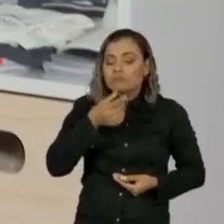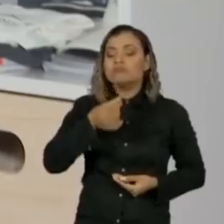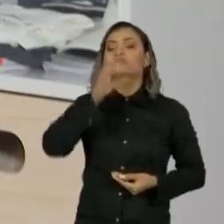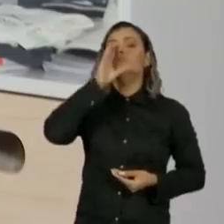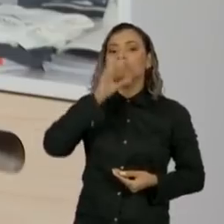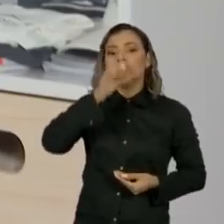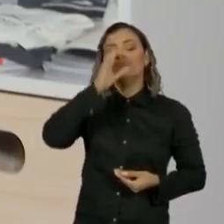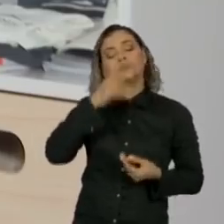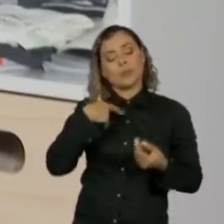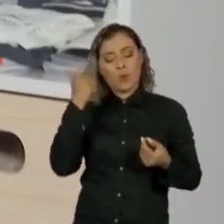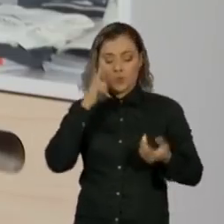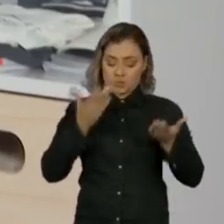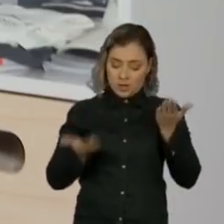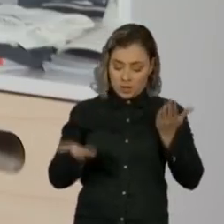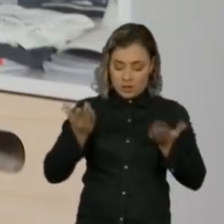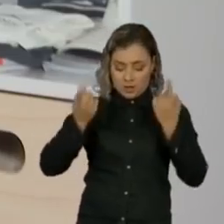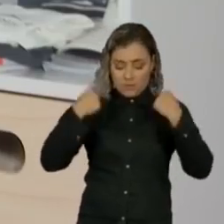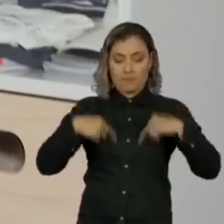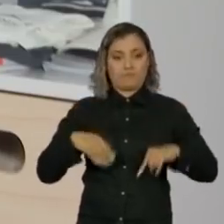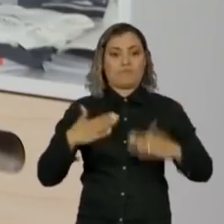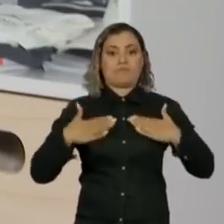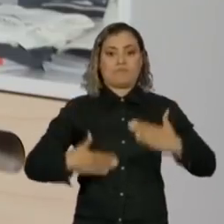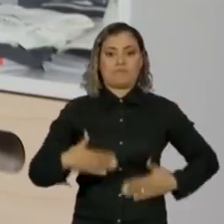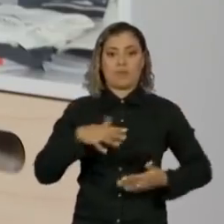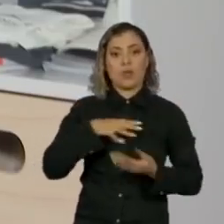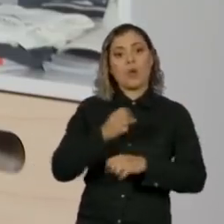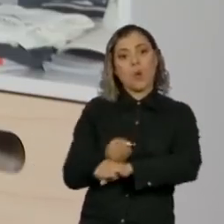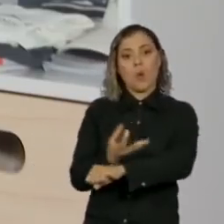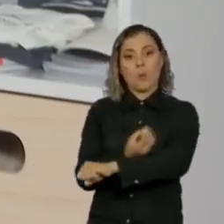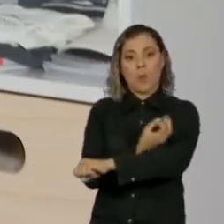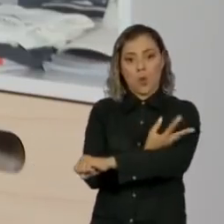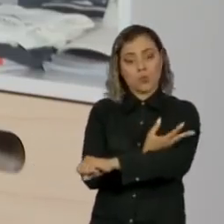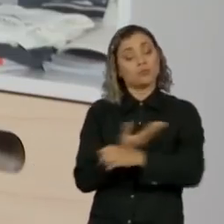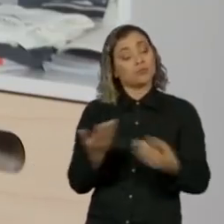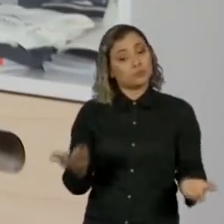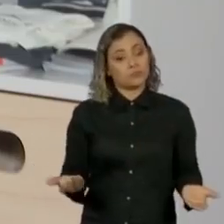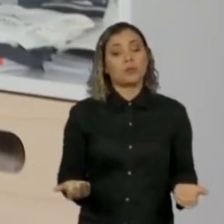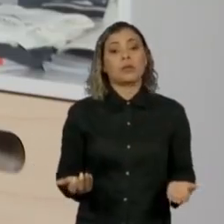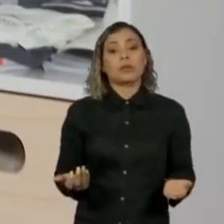para reequilibrar toda a base hormonal do metabolismo.